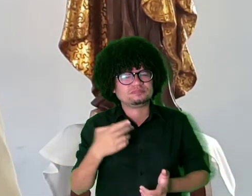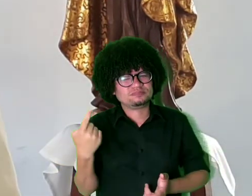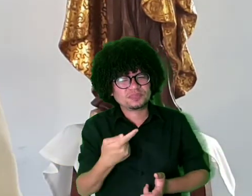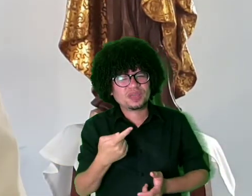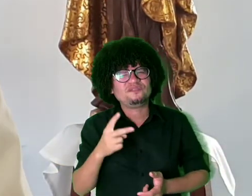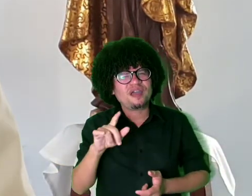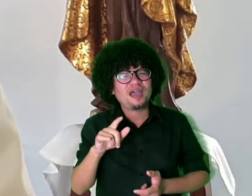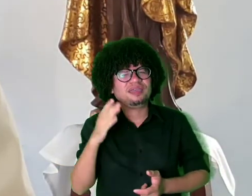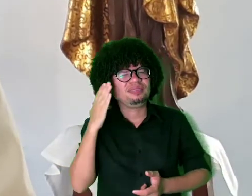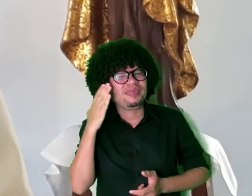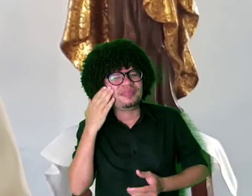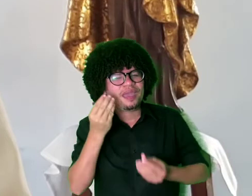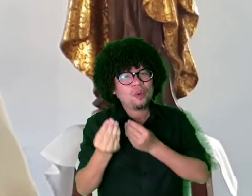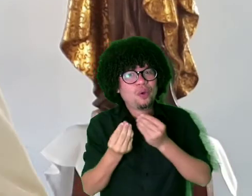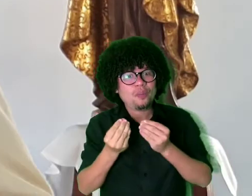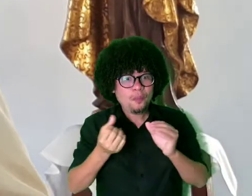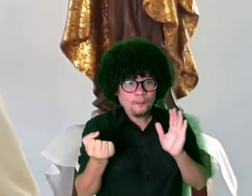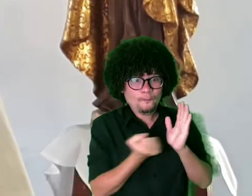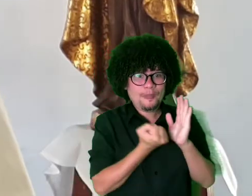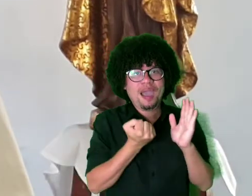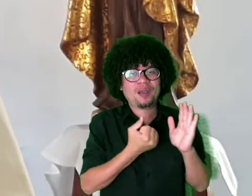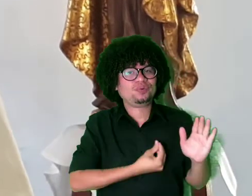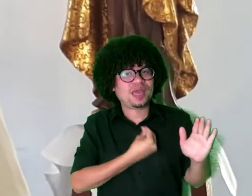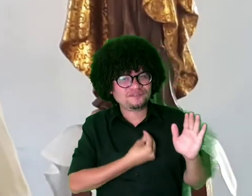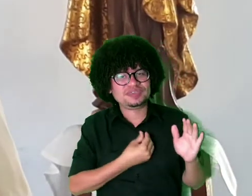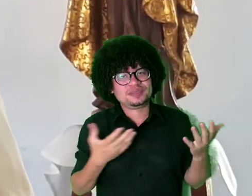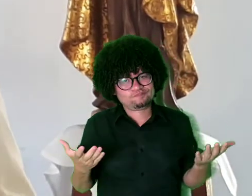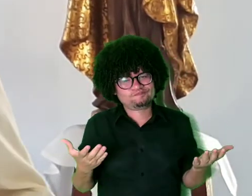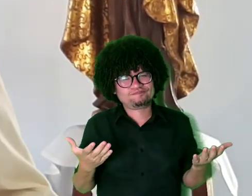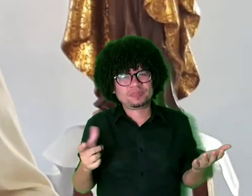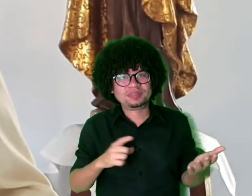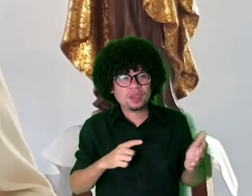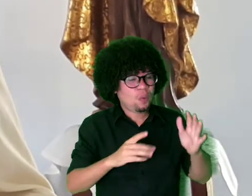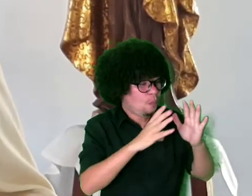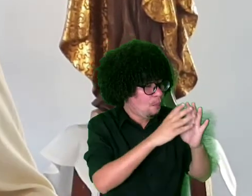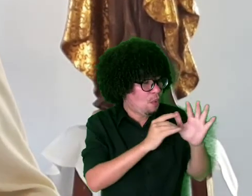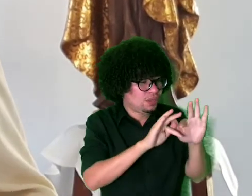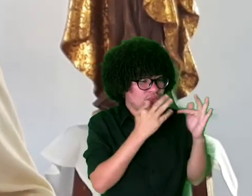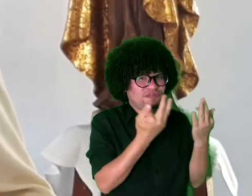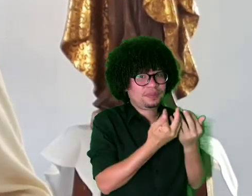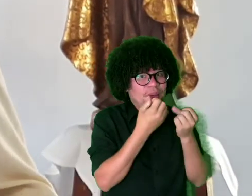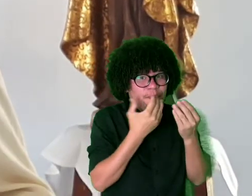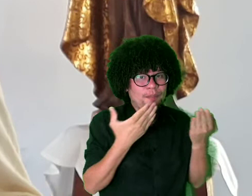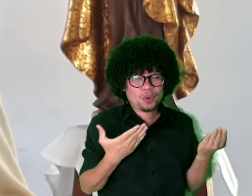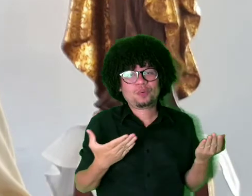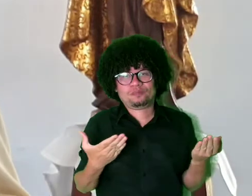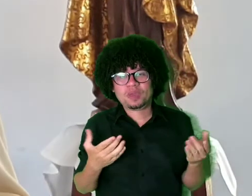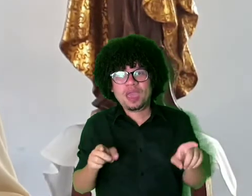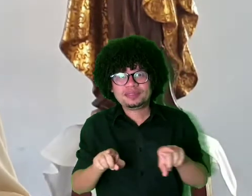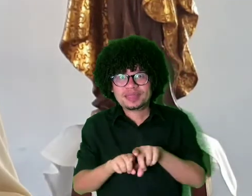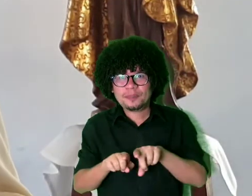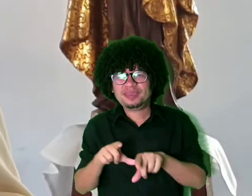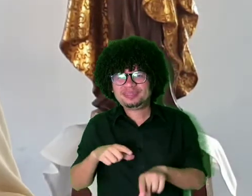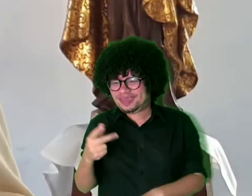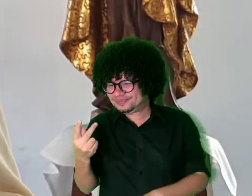Santana do Cariri. E assim, vamos entender hoje essas grandes